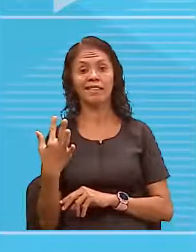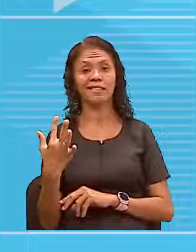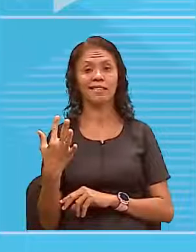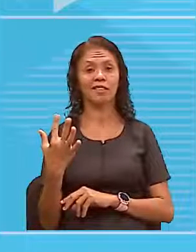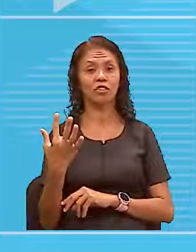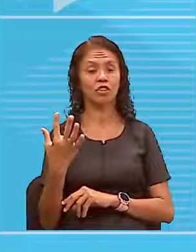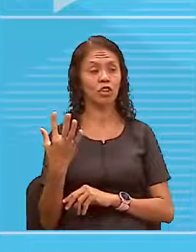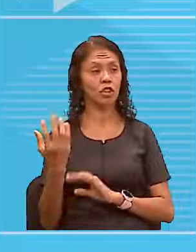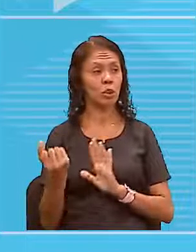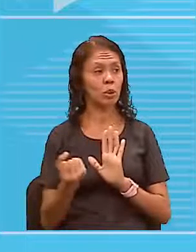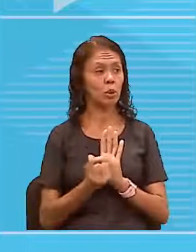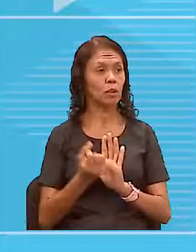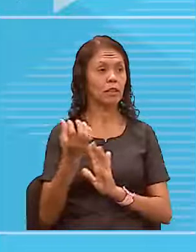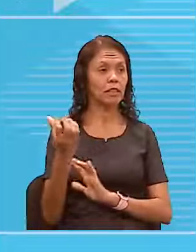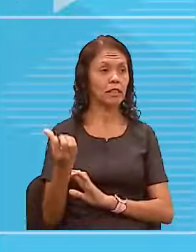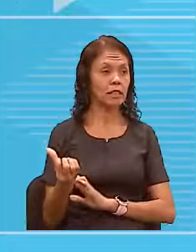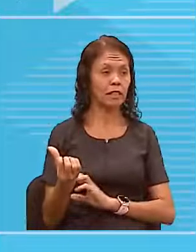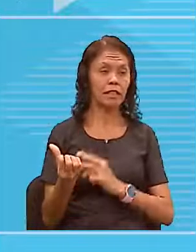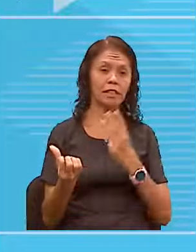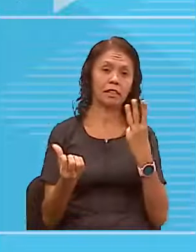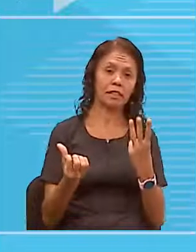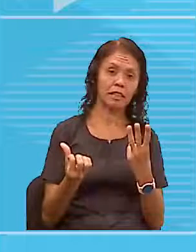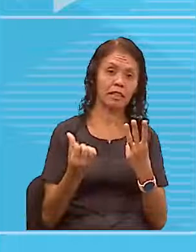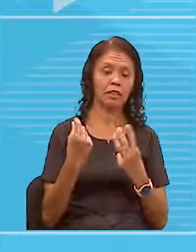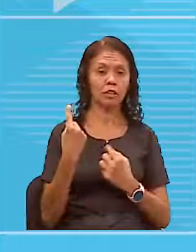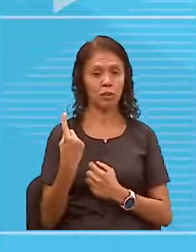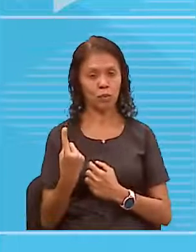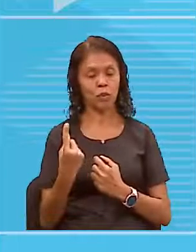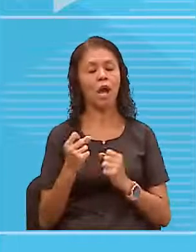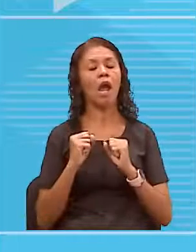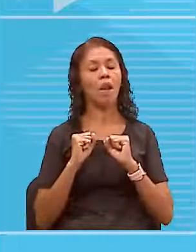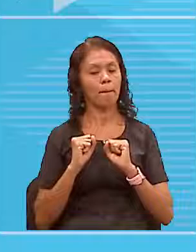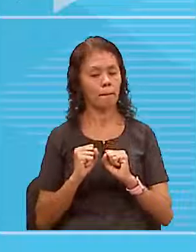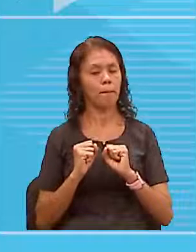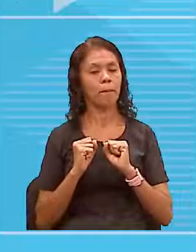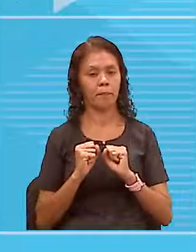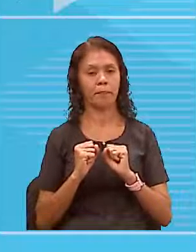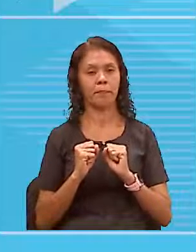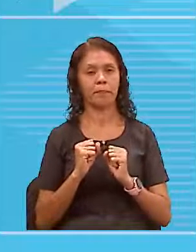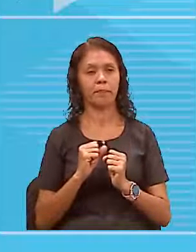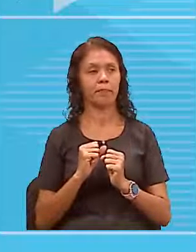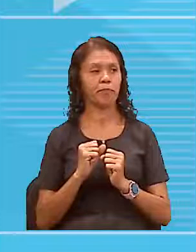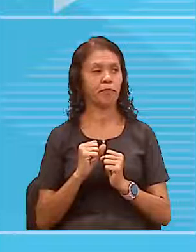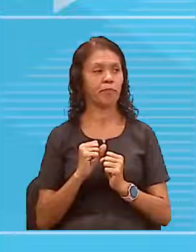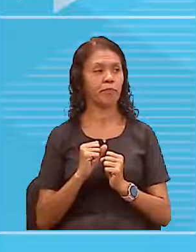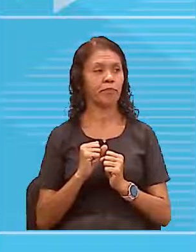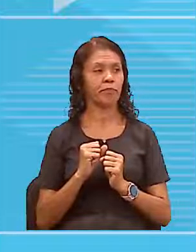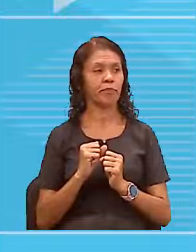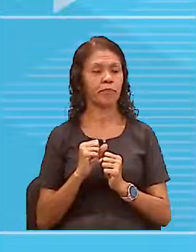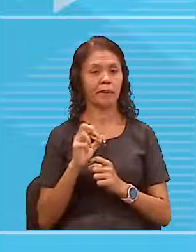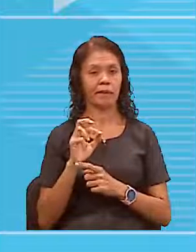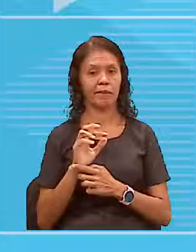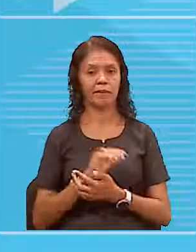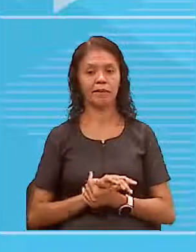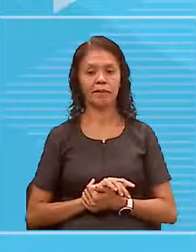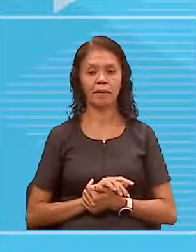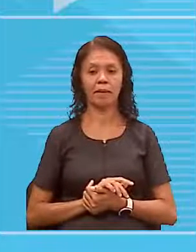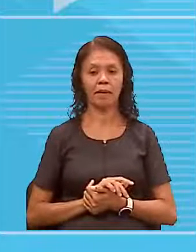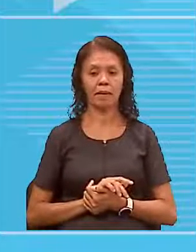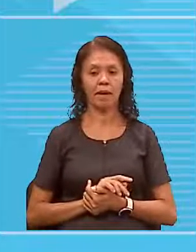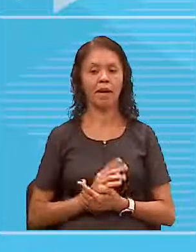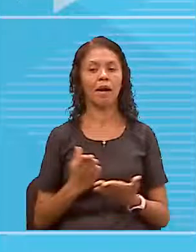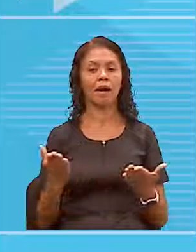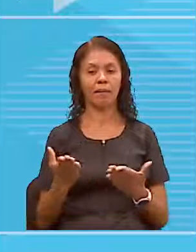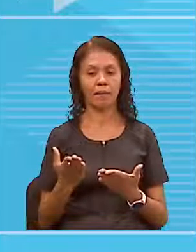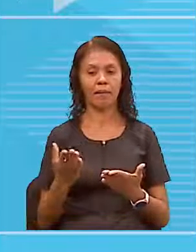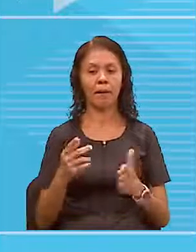6, 3, 1, aí sim, Gabriel, eu tinha como tirar a questão da porcentagem. Perfeito, Gabriel. Agora